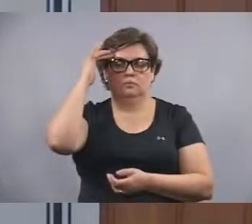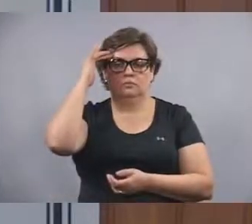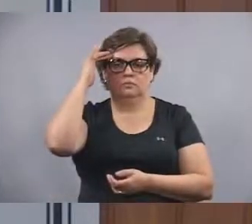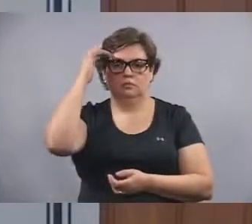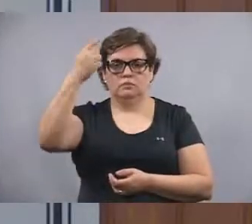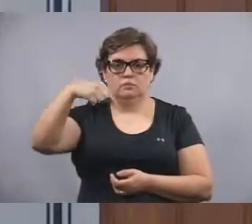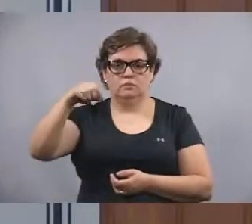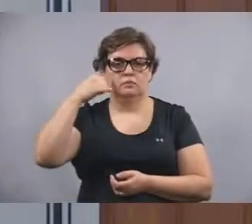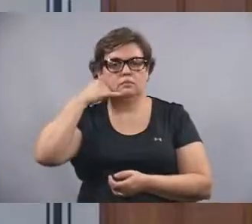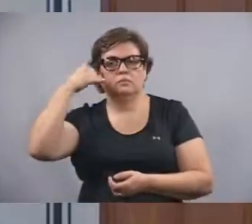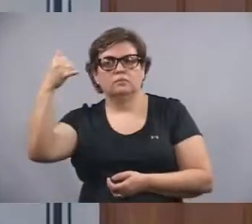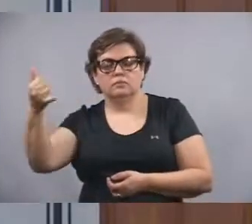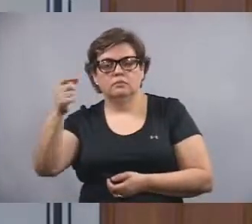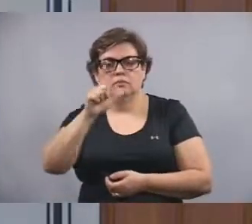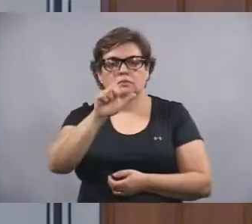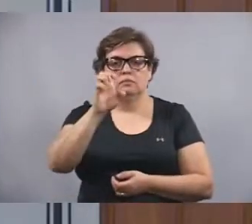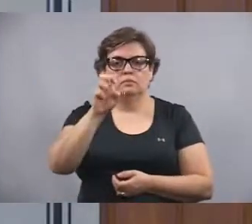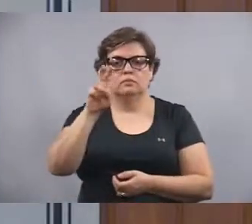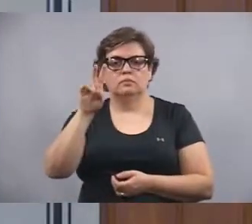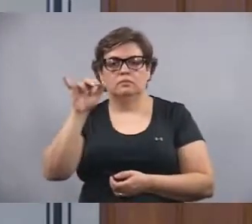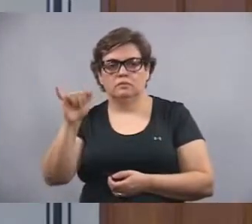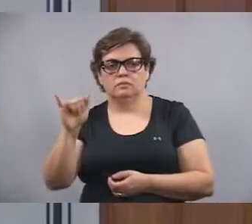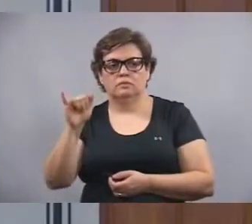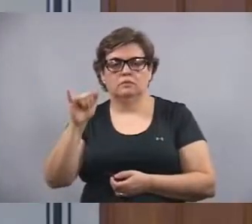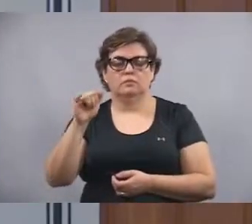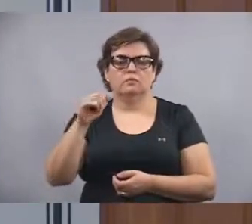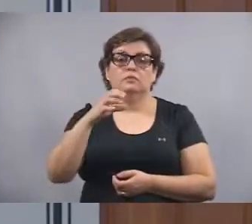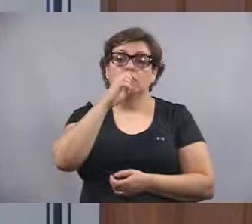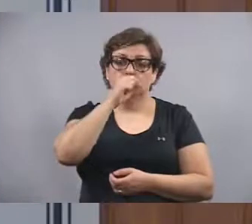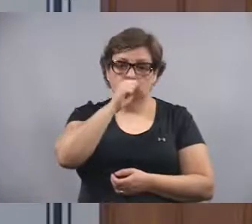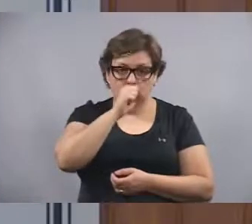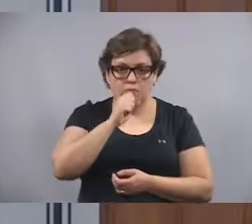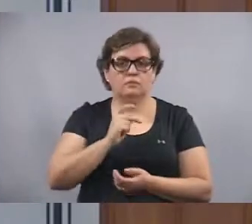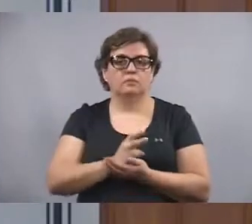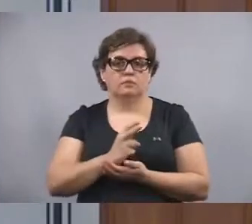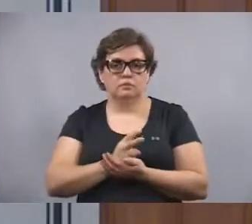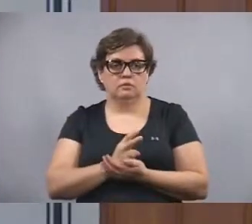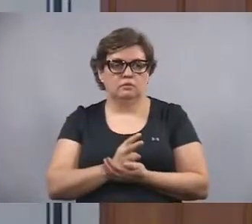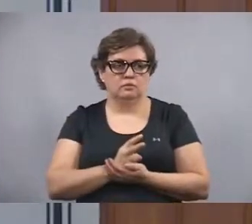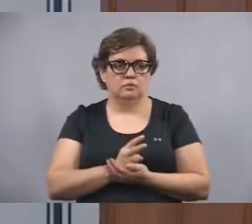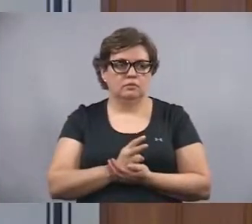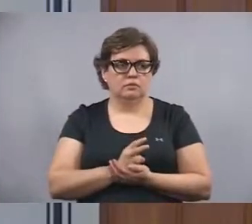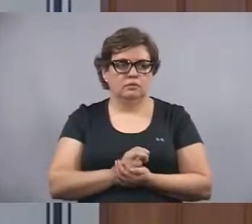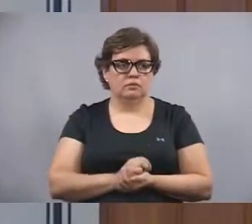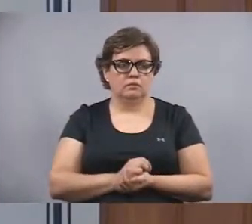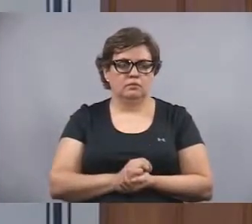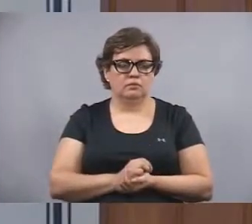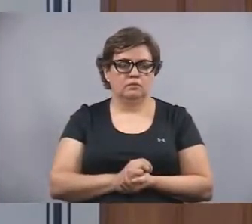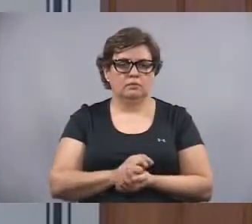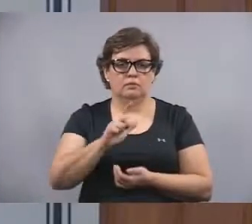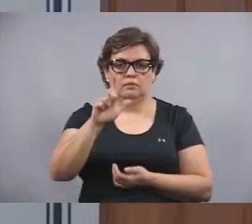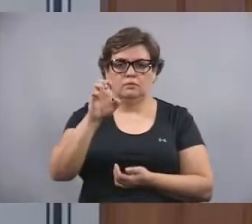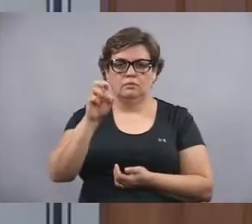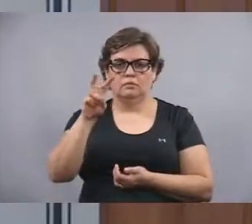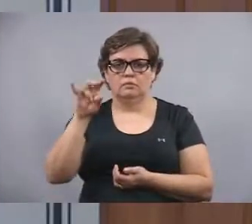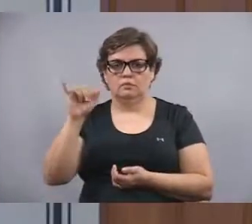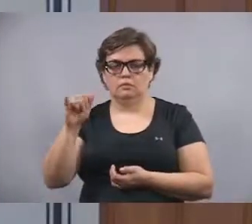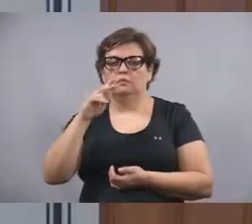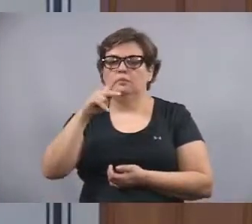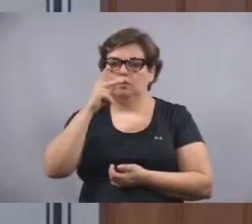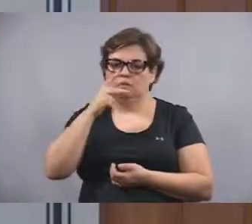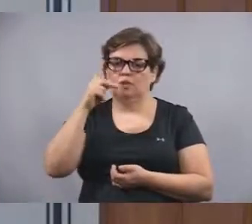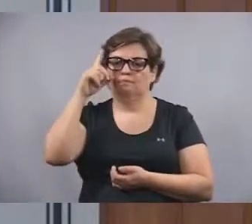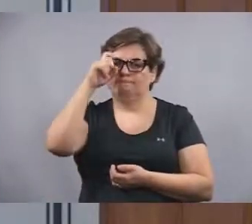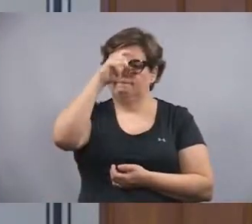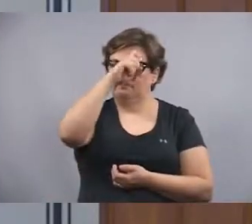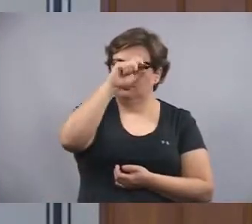para o secretário Levi no sábado, ele disse as dificuldades